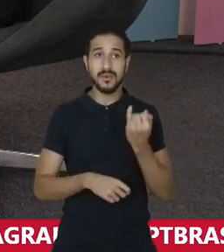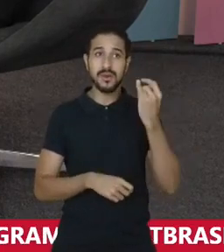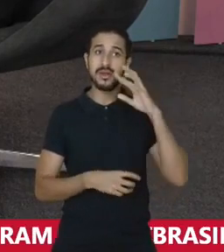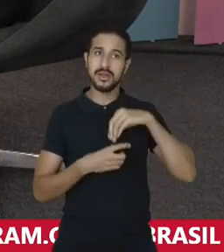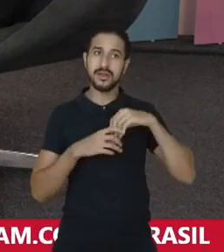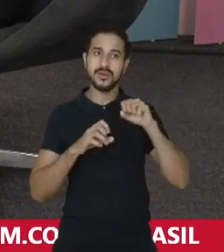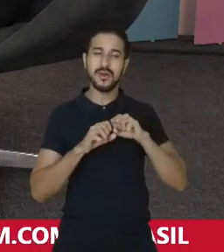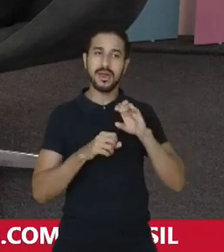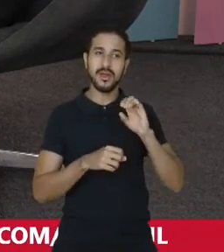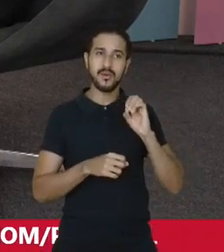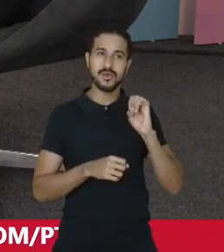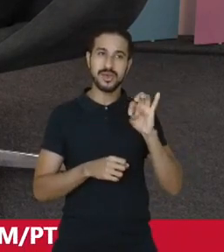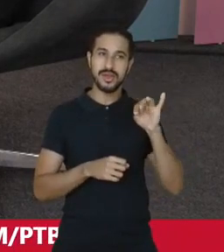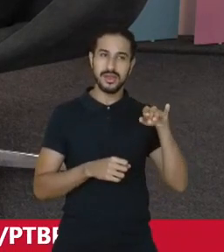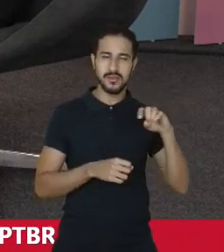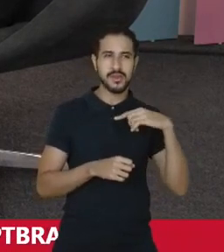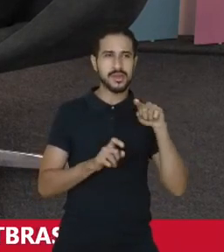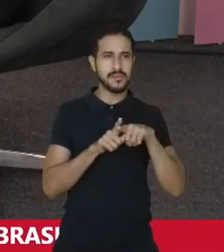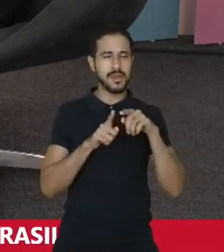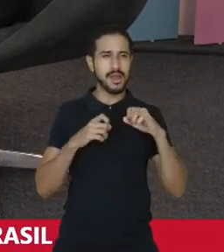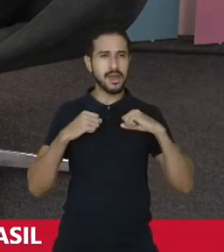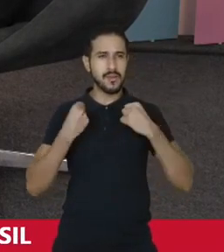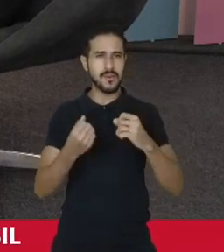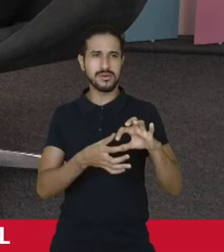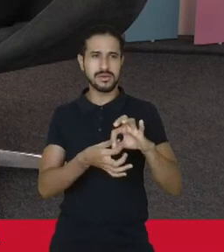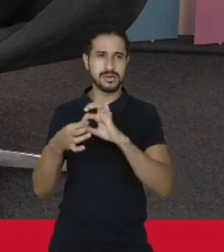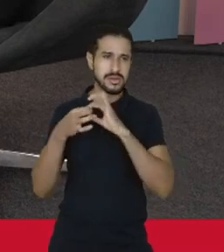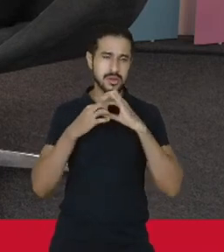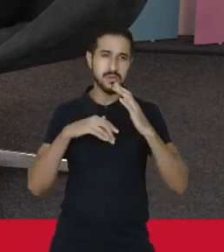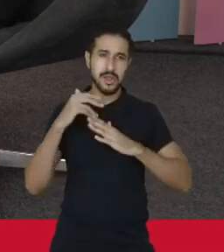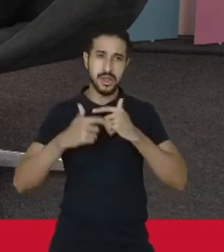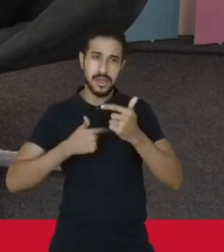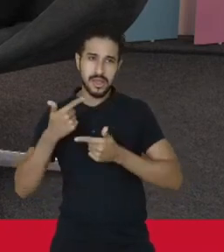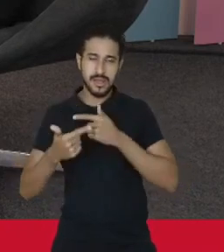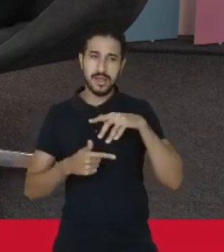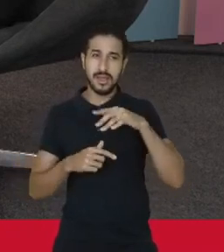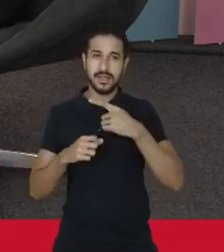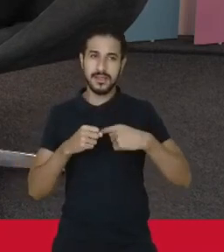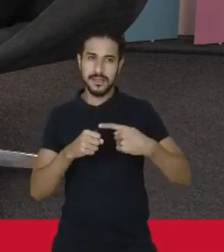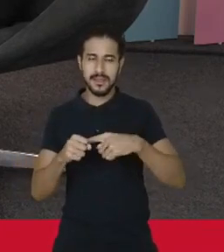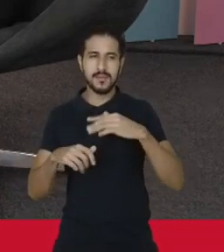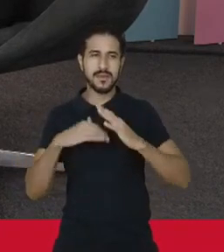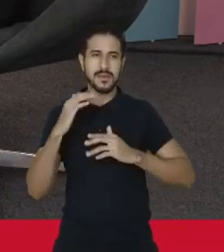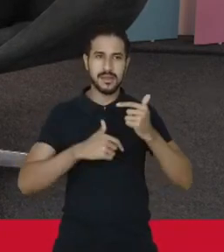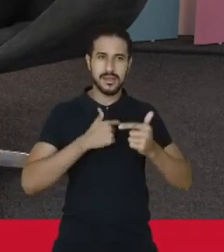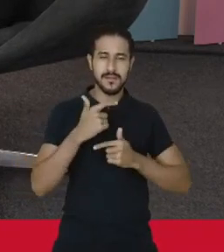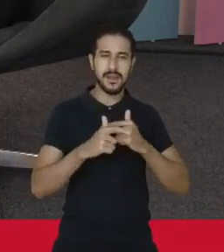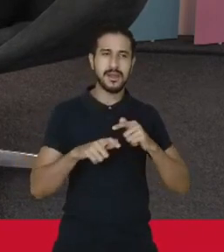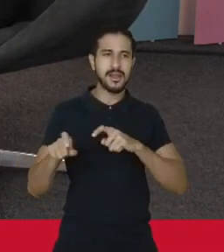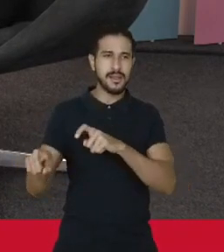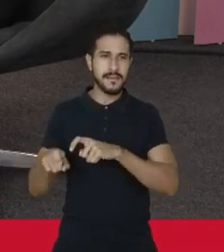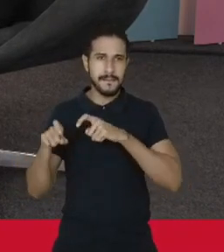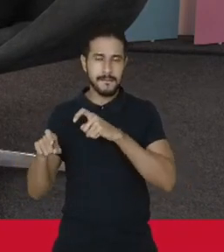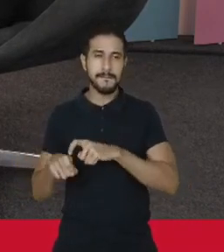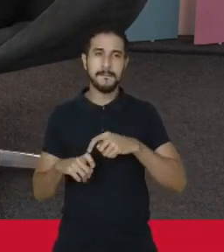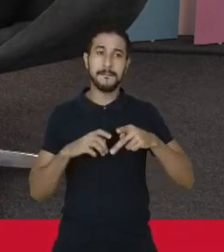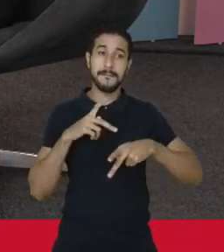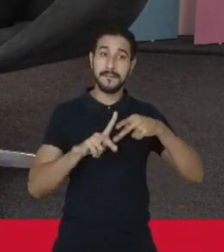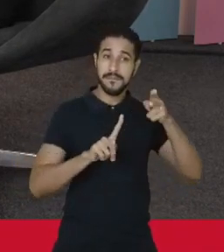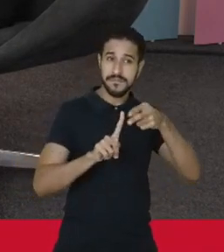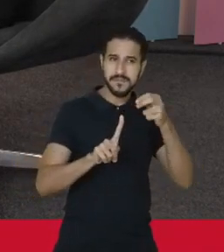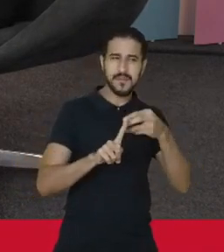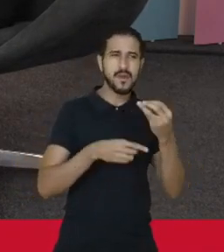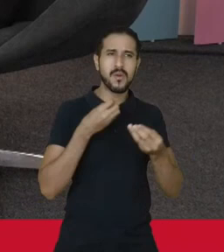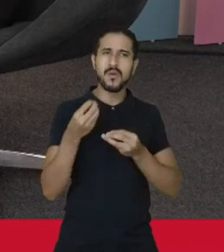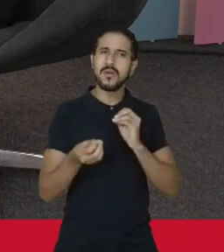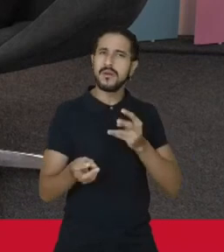dentro do ecossocialismo que defende também essa aliança entre os trabalhadores da cidade, os trabalhadores do campo, os indígenas,